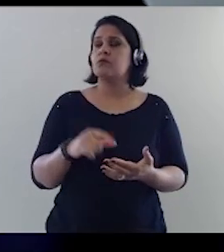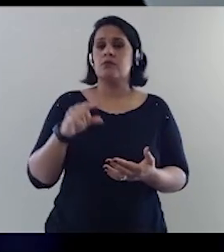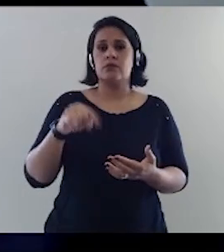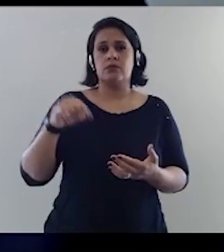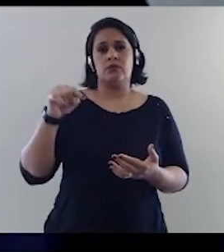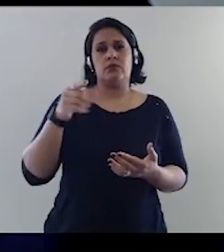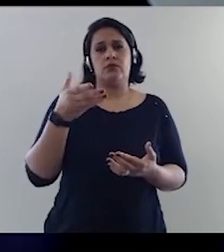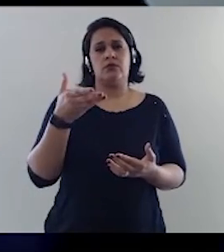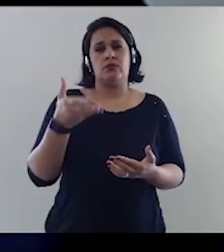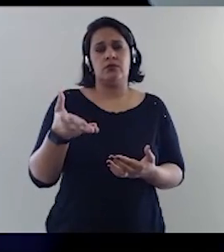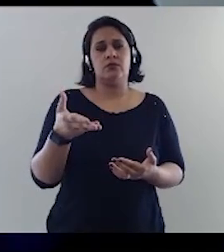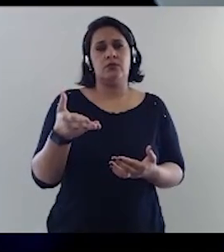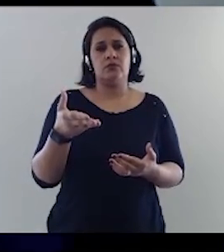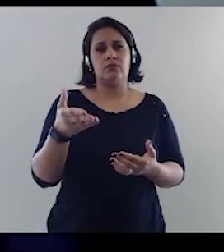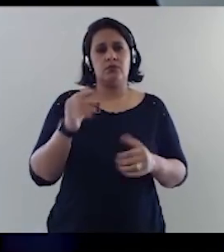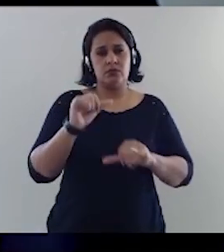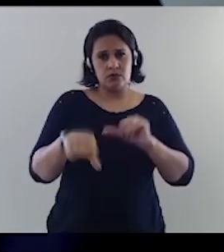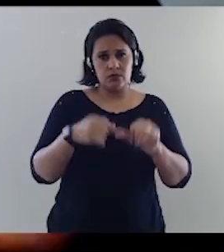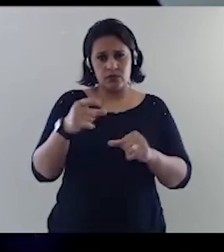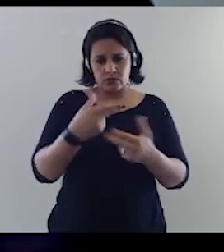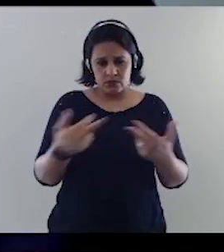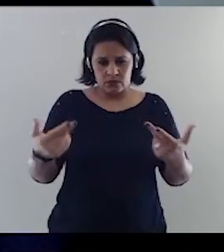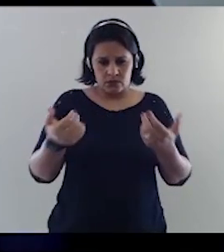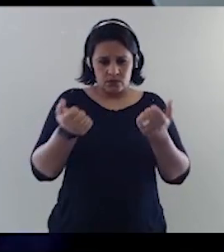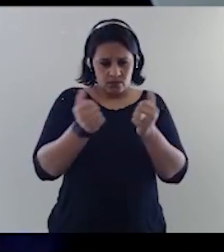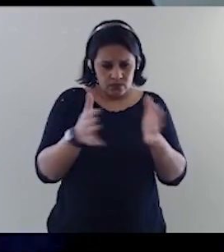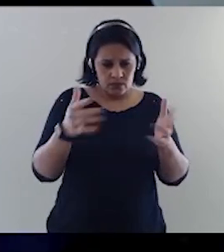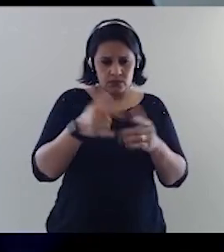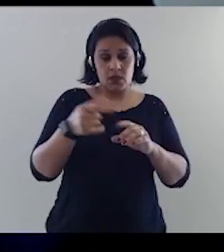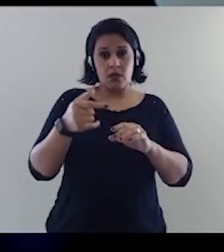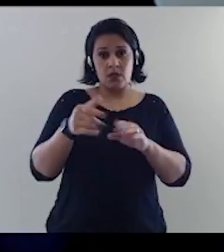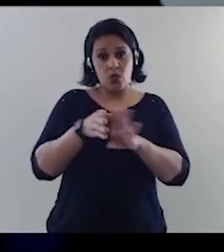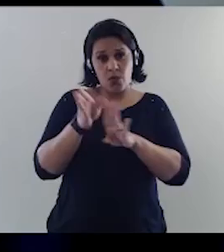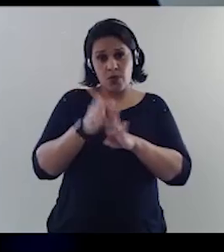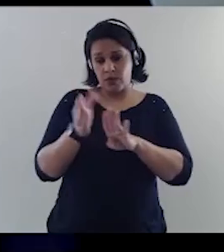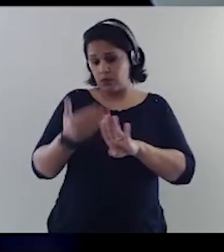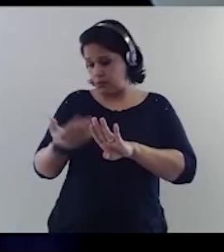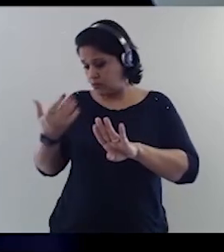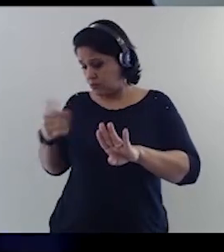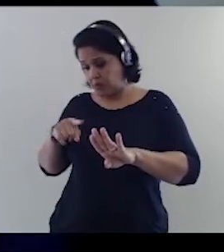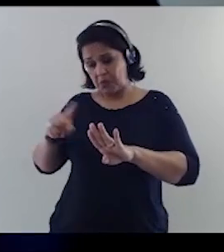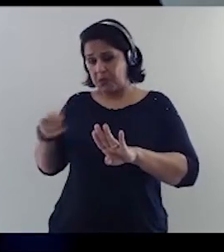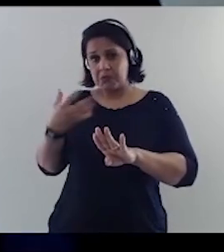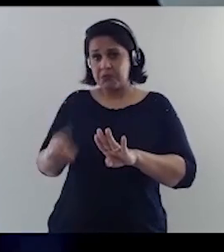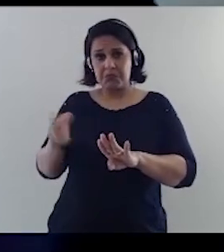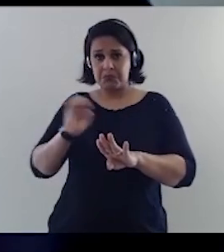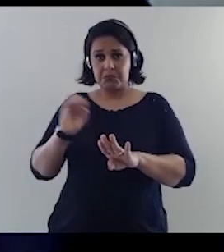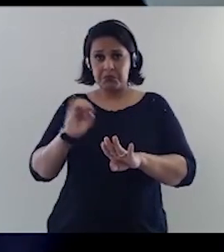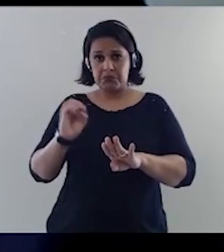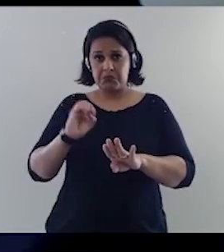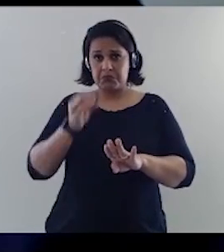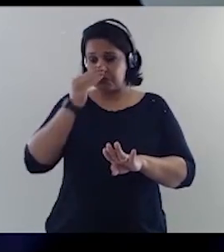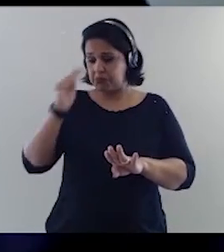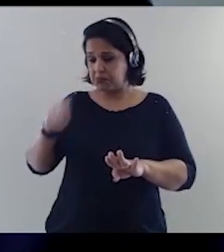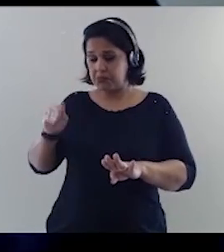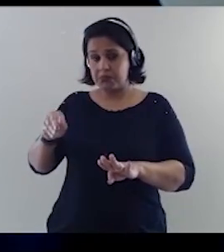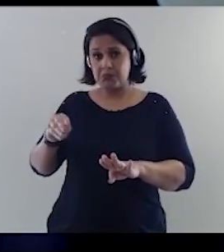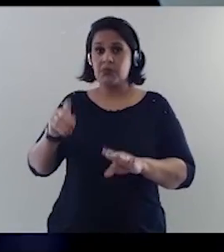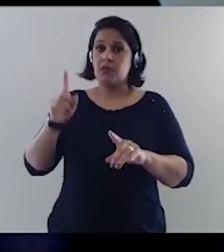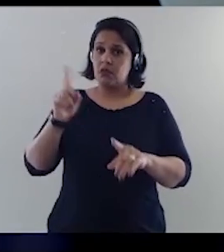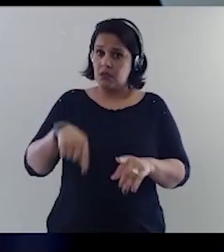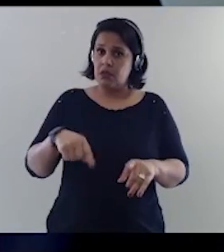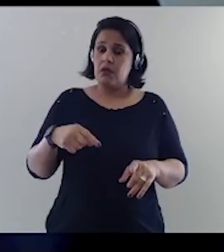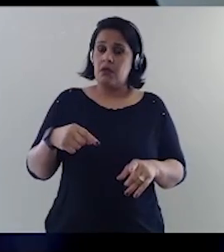adjornamento, tratou-se de uma ruptura com a orientação anterior, que todavia não foi assumida. Ora, isto de facto é